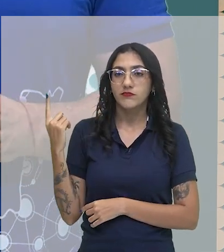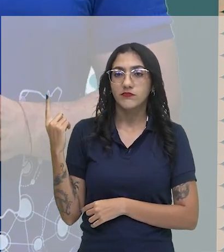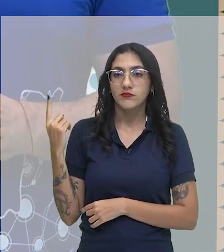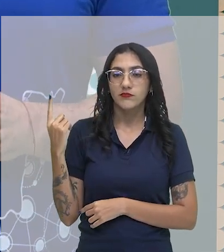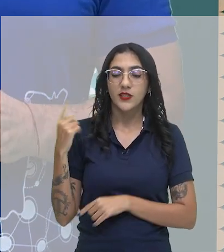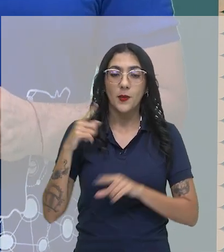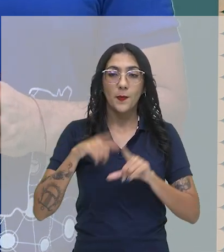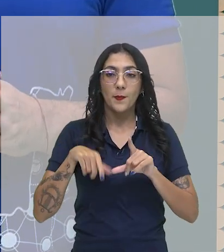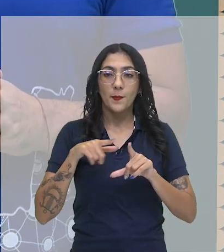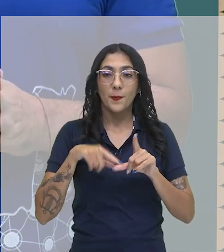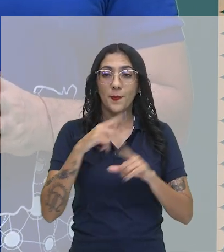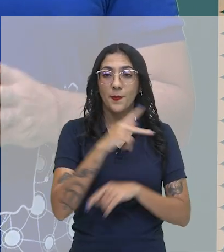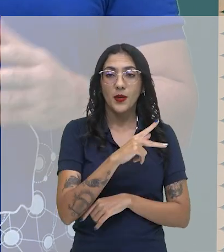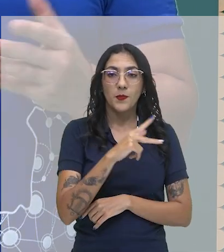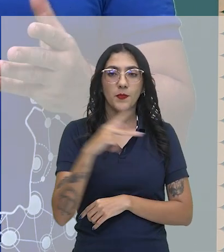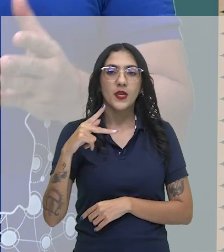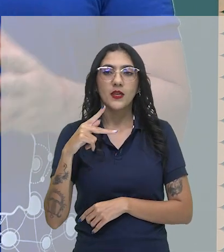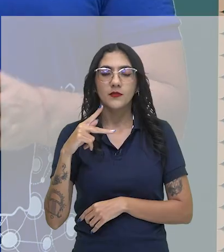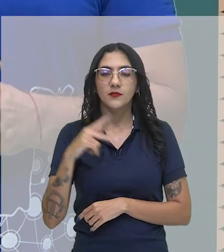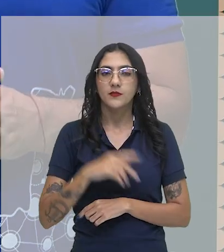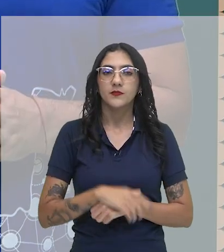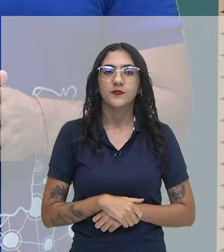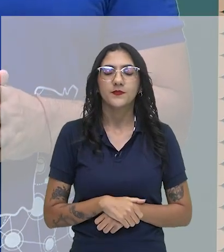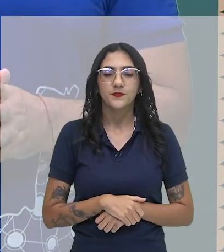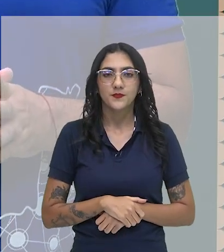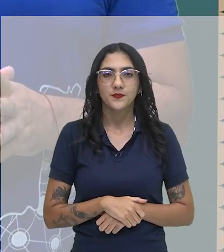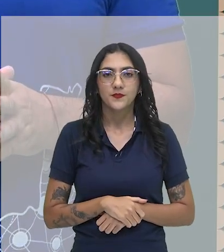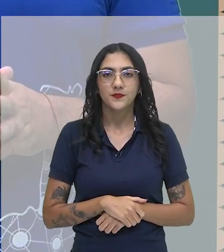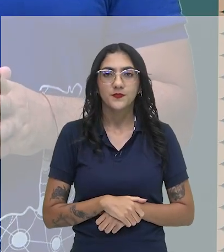2 P's, ok? Continuando.